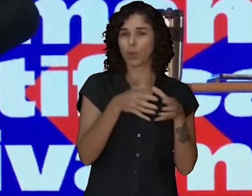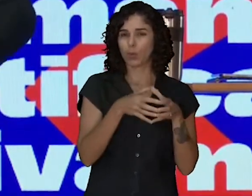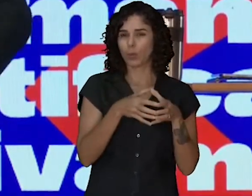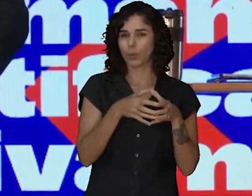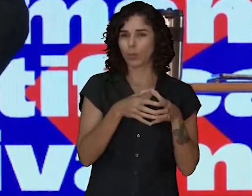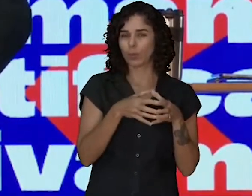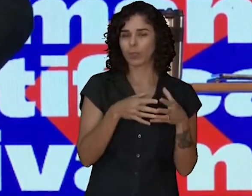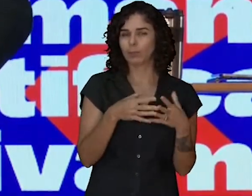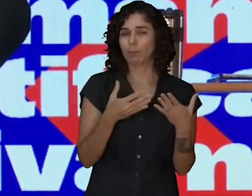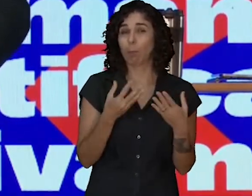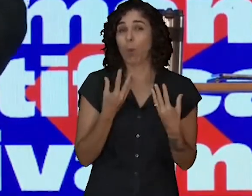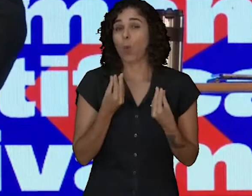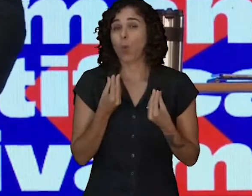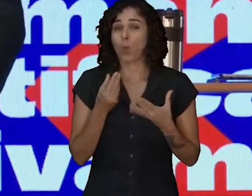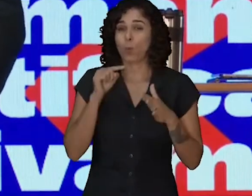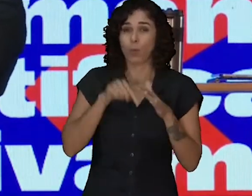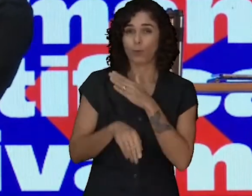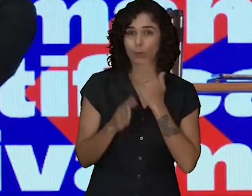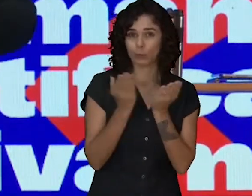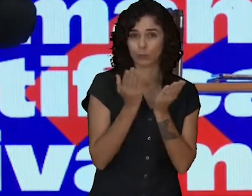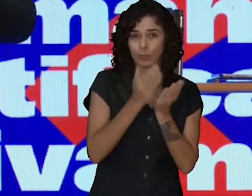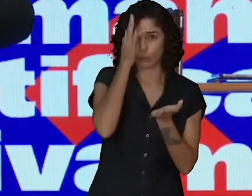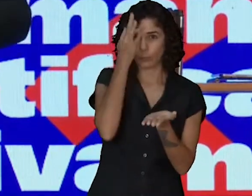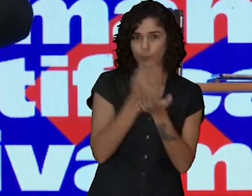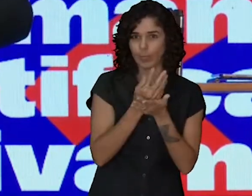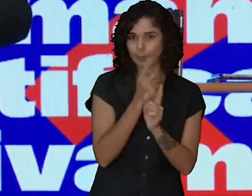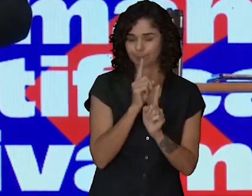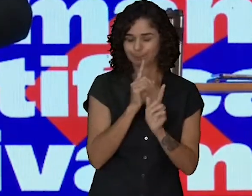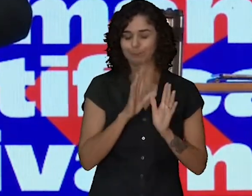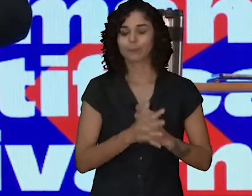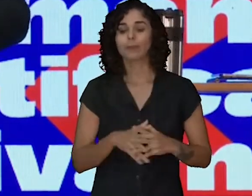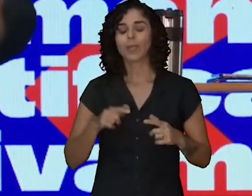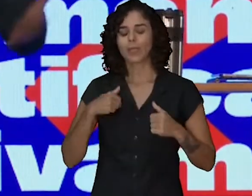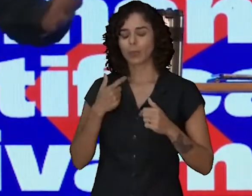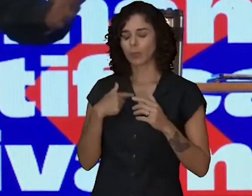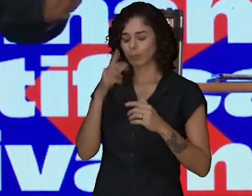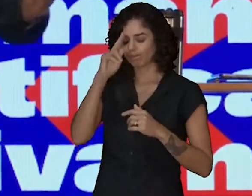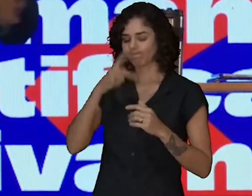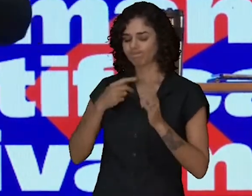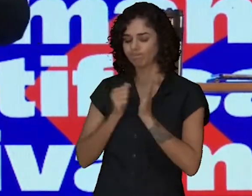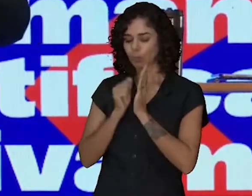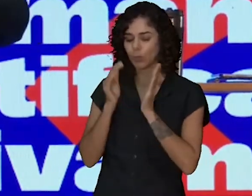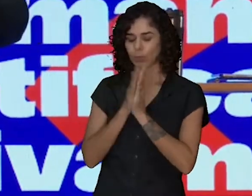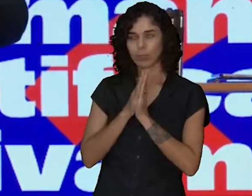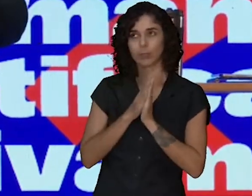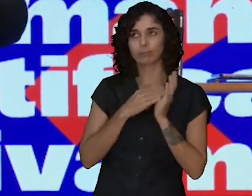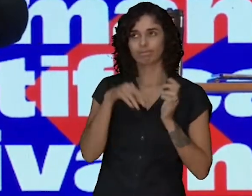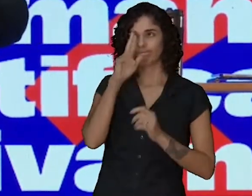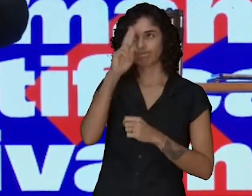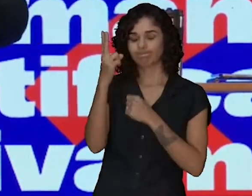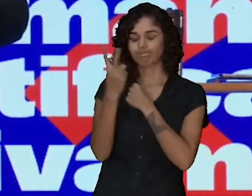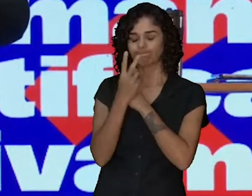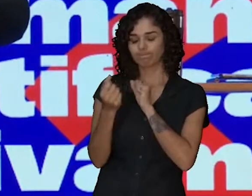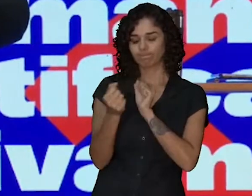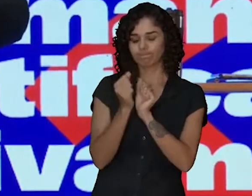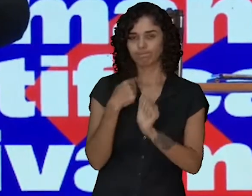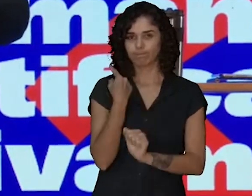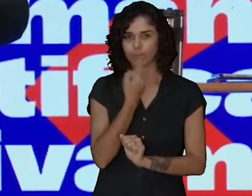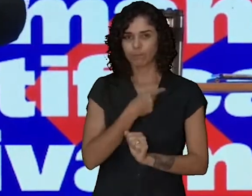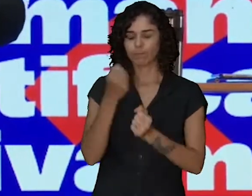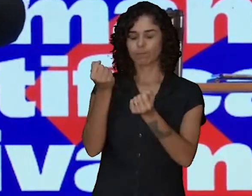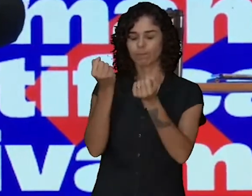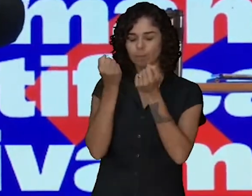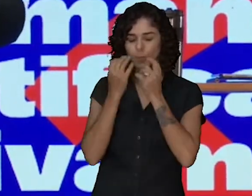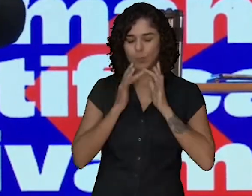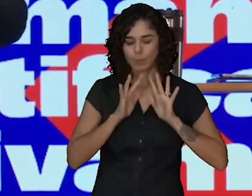crente. Então eu orei, e disse, Senhor, seja conosco. Nos